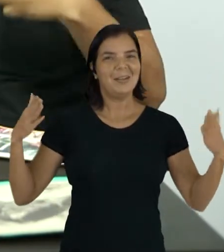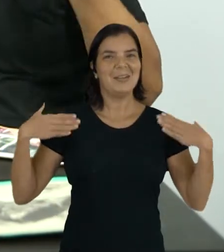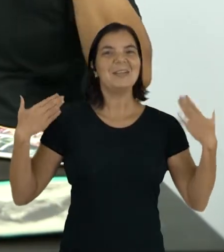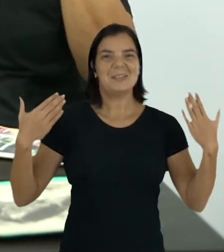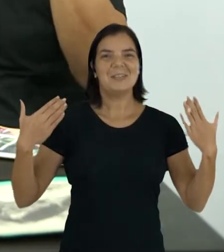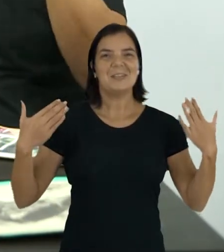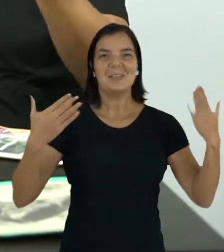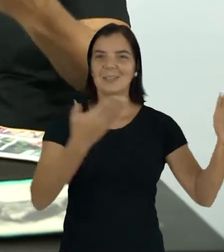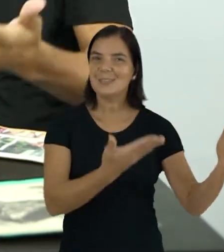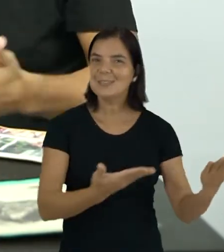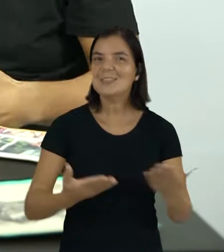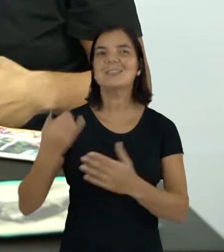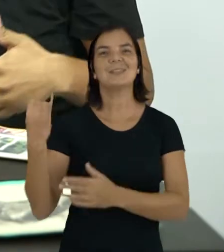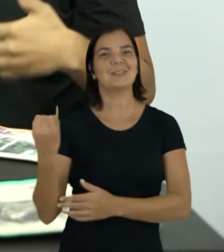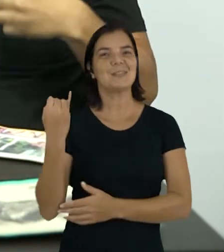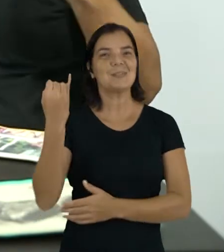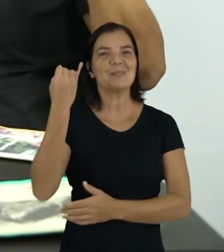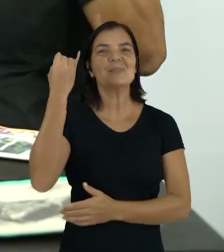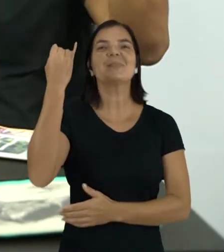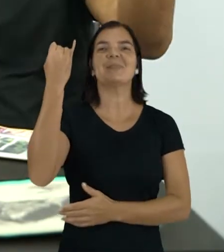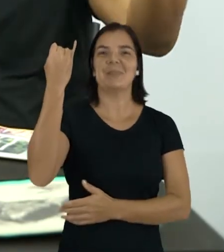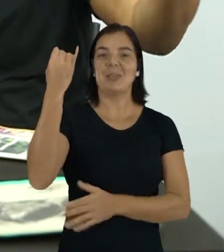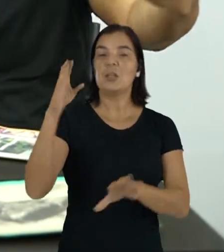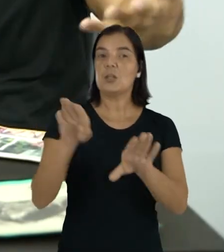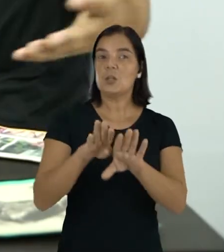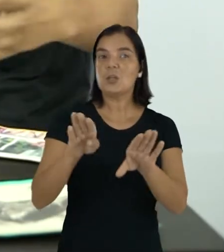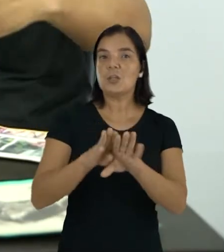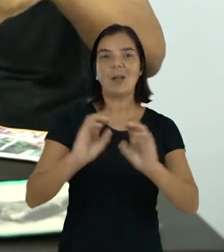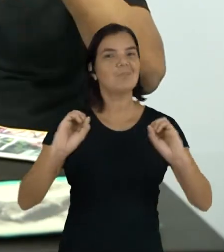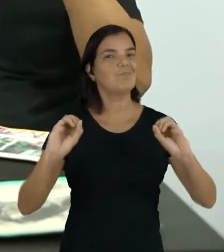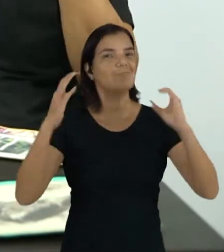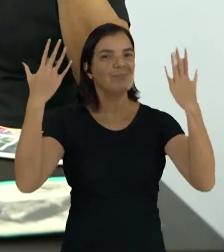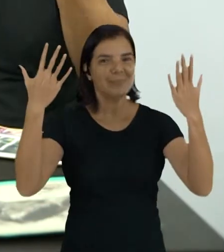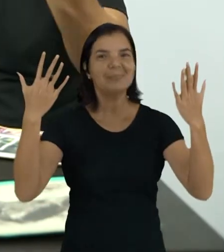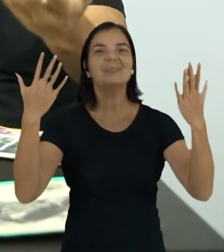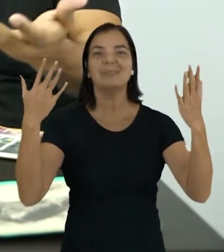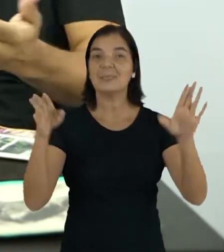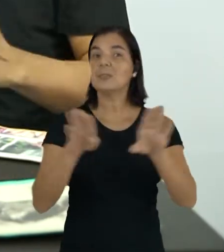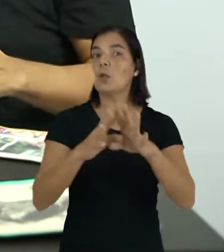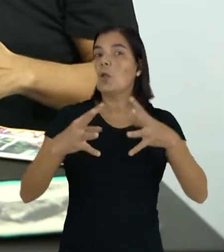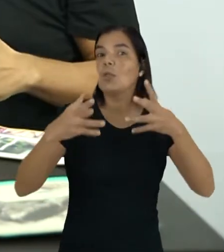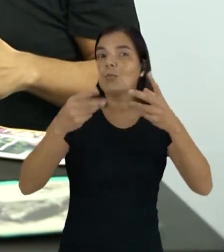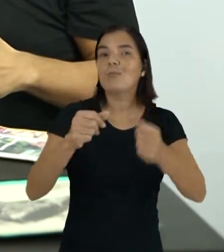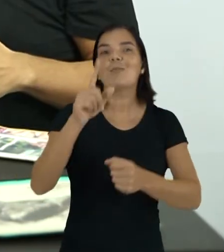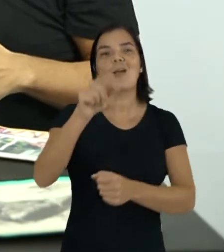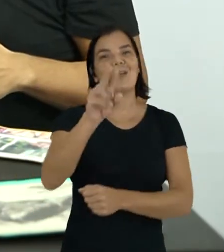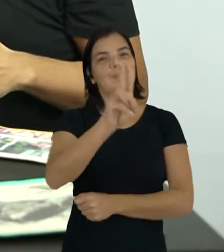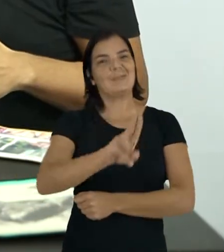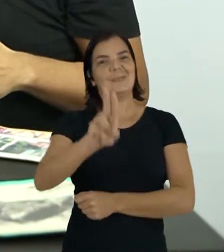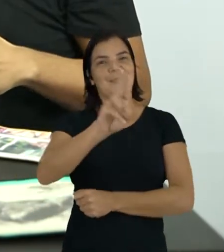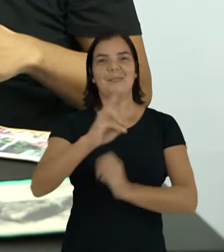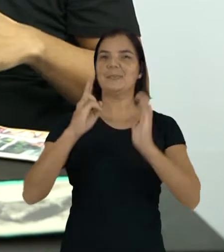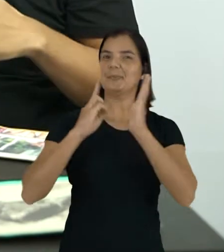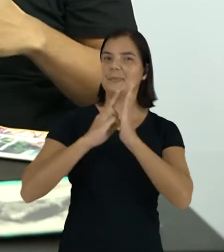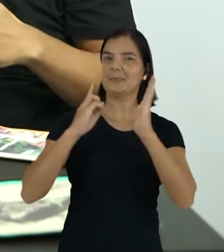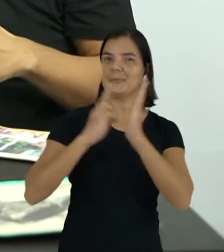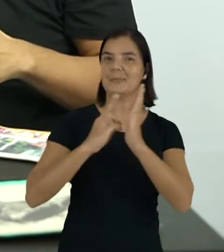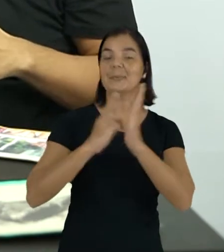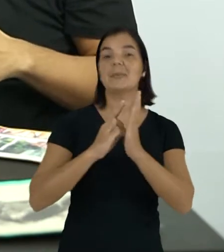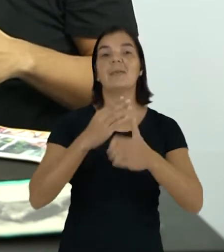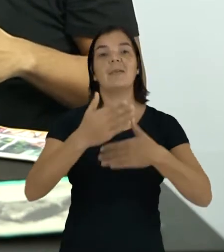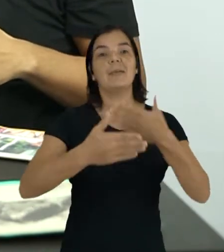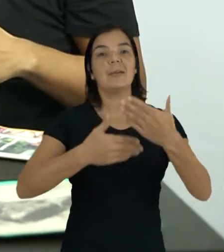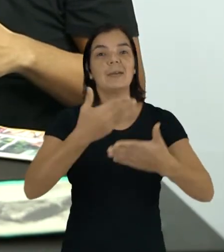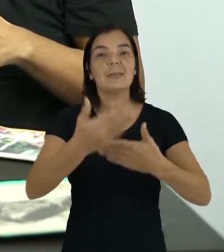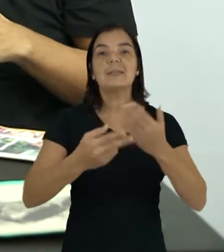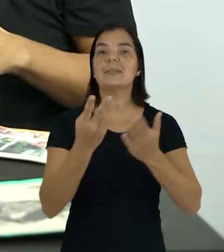fazer cerimônias importantes, de estar em festas. Então, tudo isso era utilizado pelos indígenas, além,